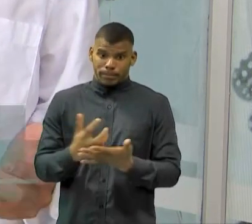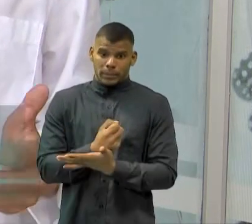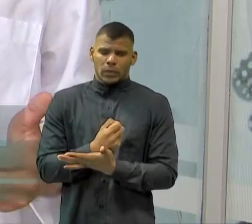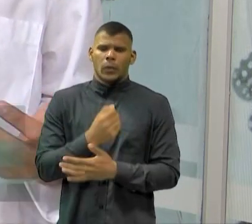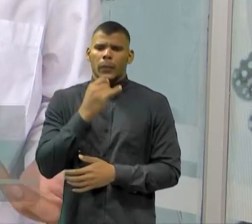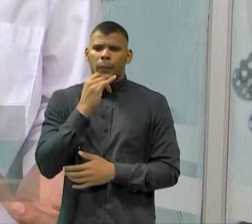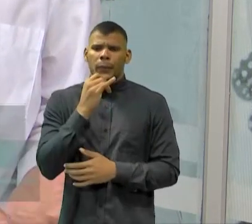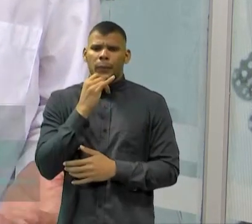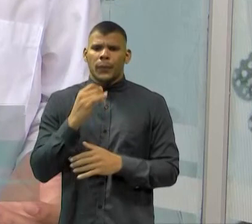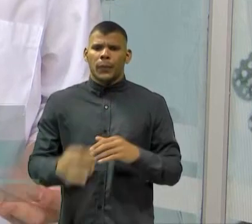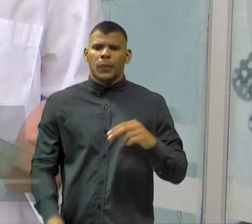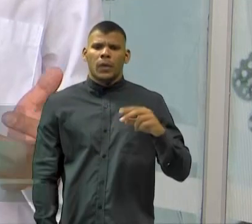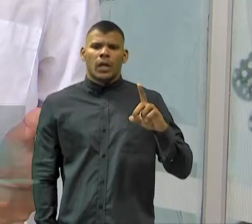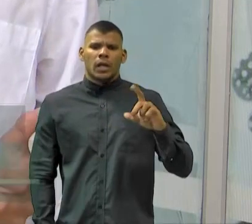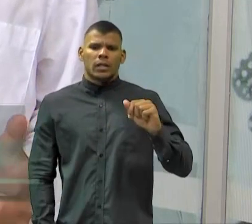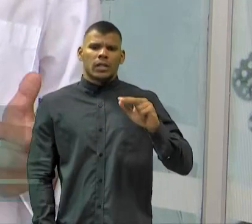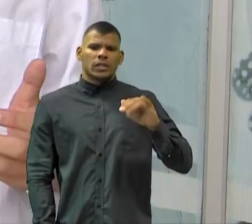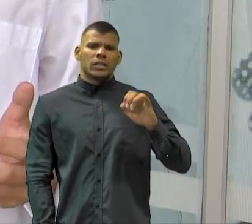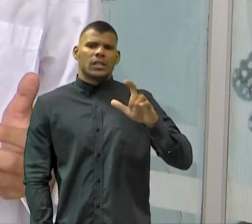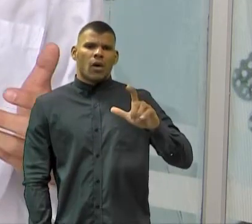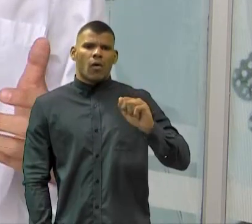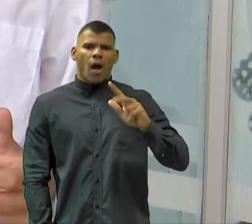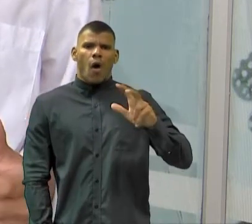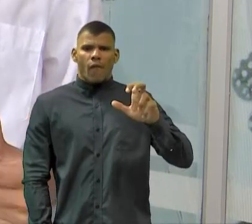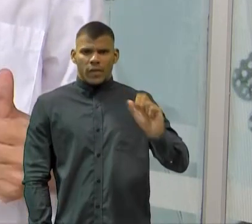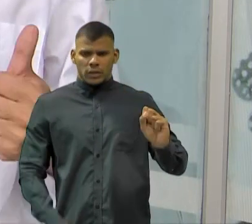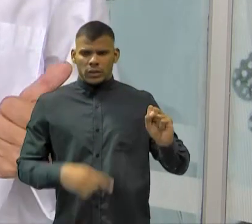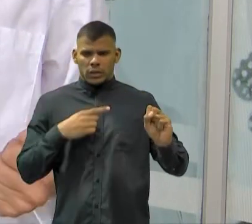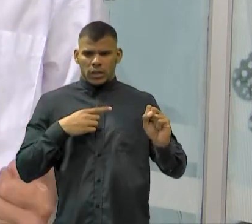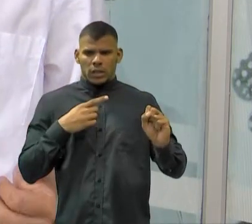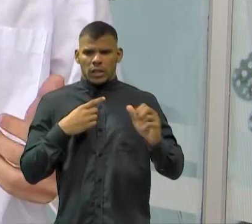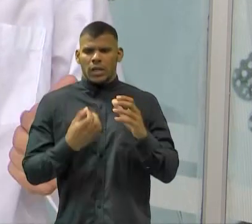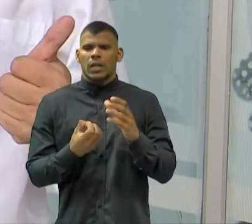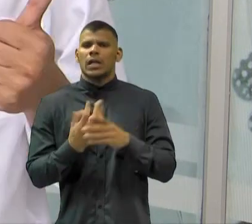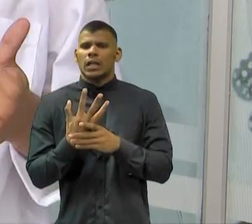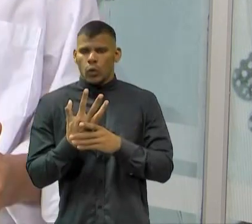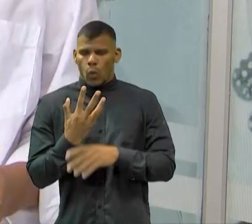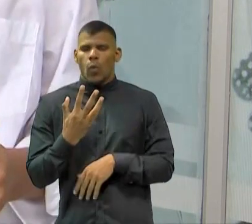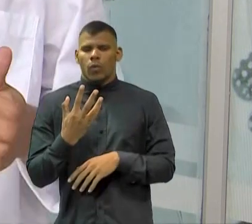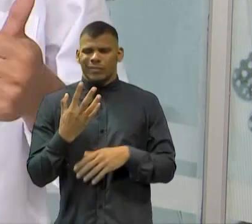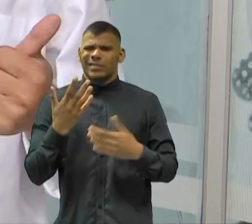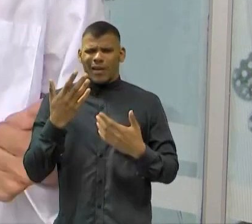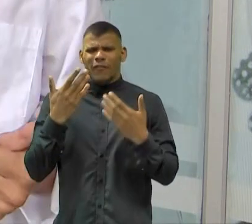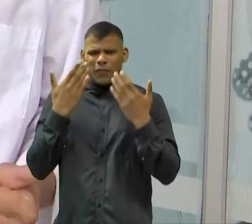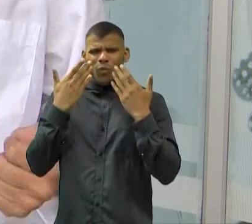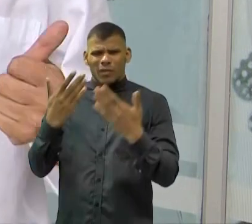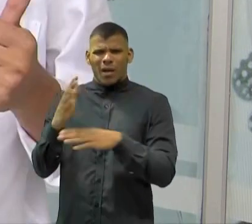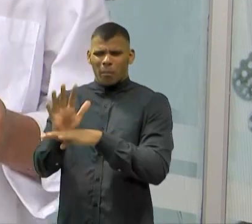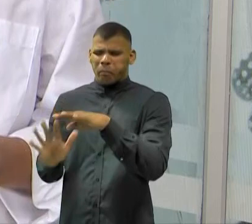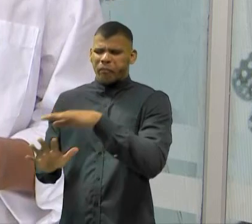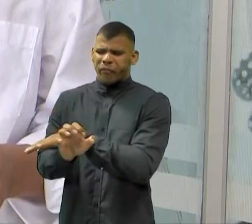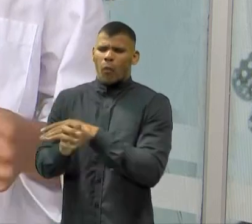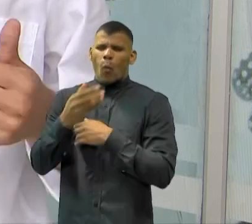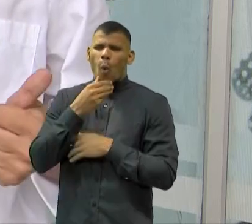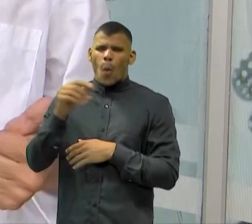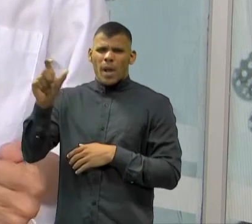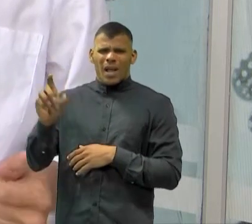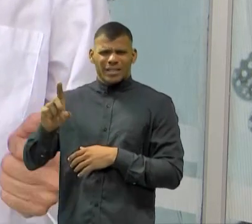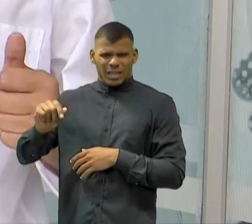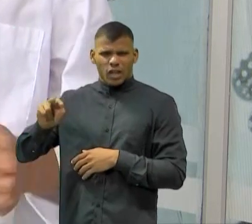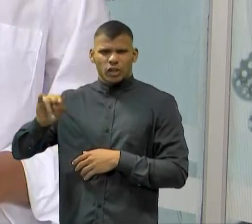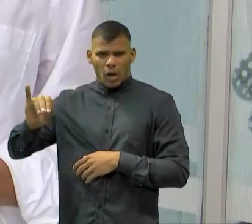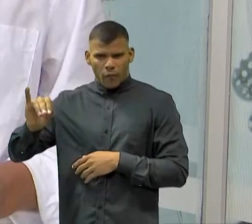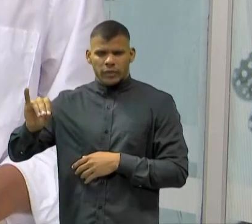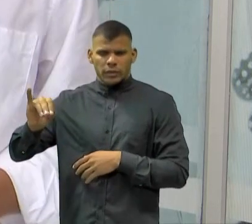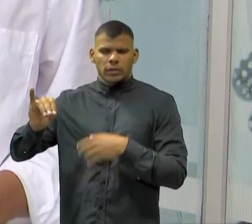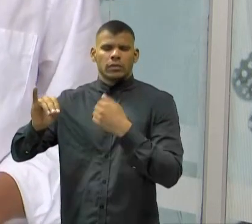de futebol Daniel Alves, foram gatilhos para a criação de protocolos de segurança contra assédio, estupro e agressões em bares